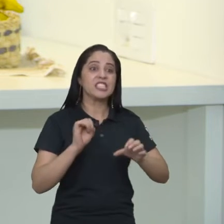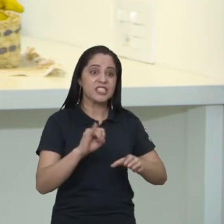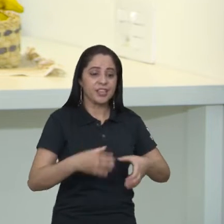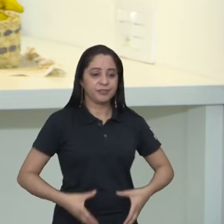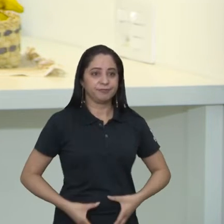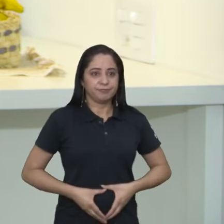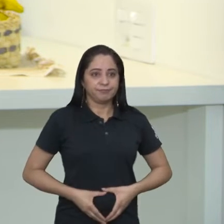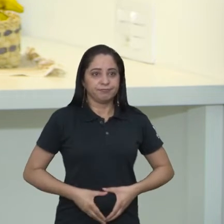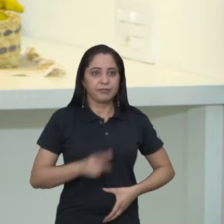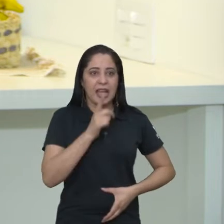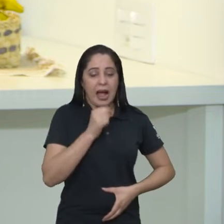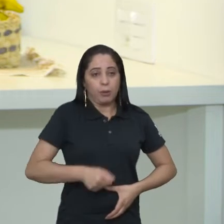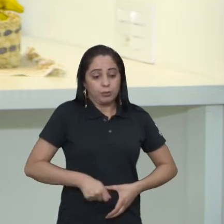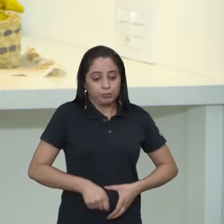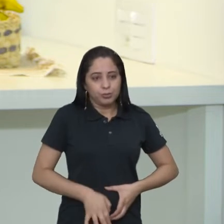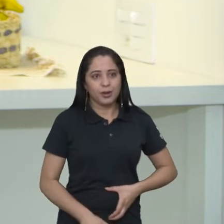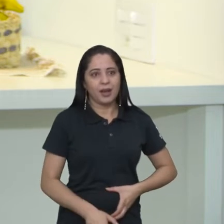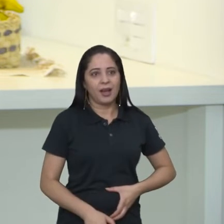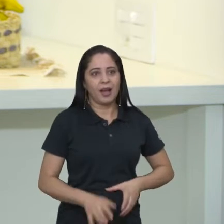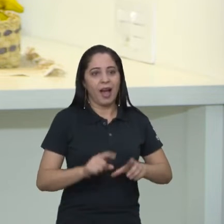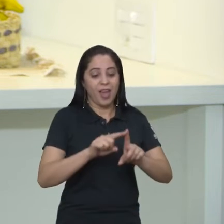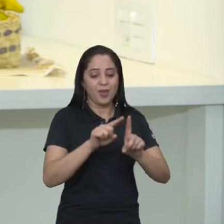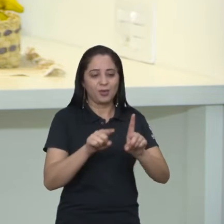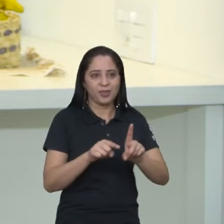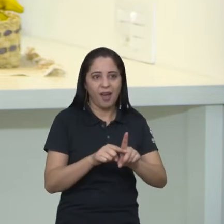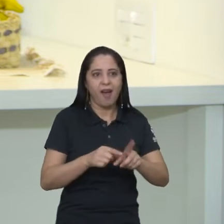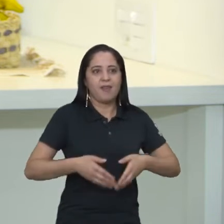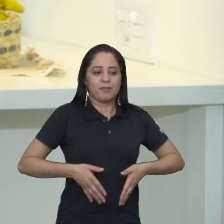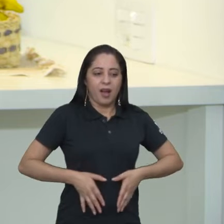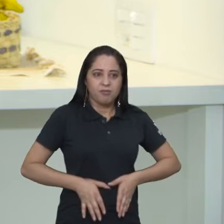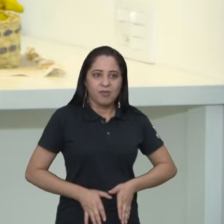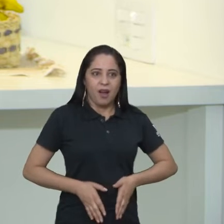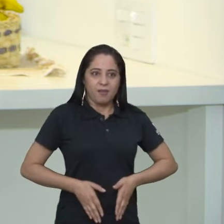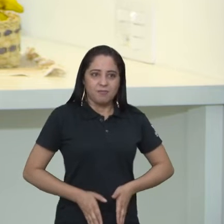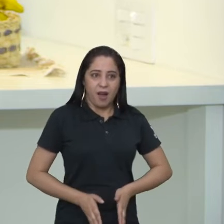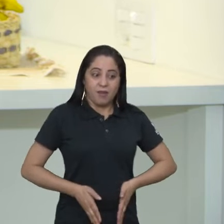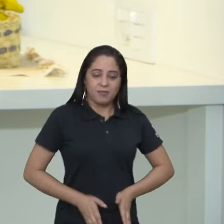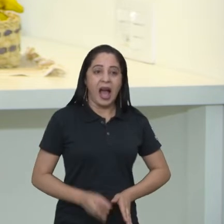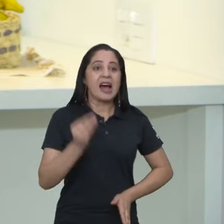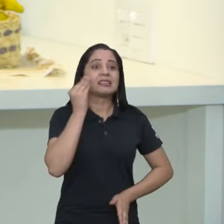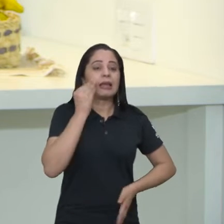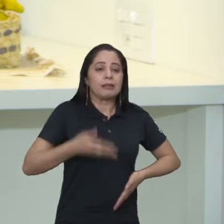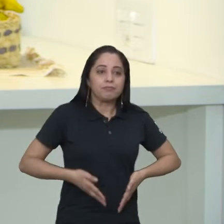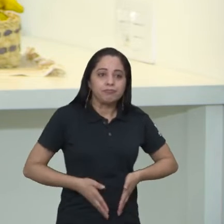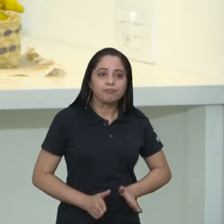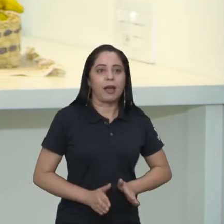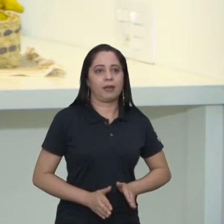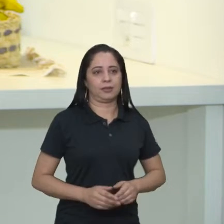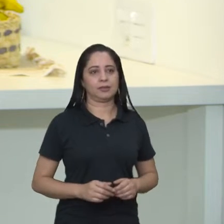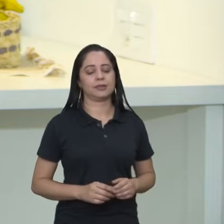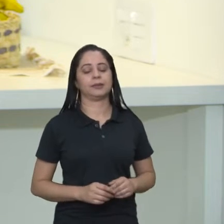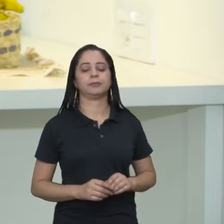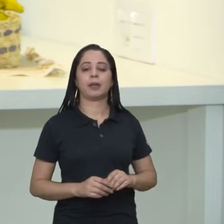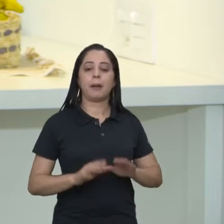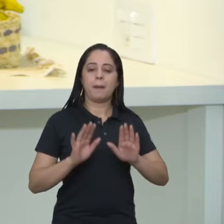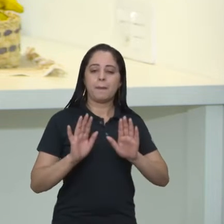estoura a bolsa, acelera, né? As dilatações, enfim. Acelera o procedimento da criança